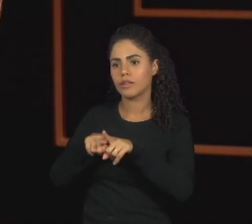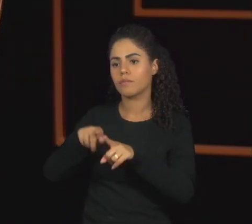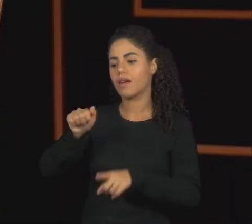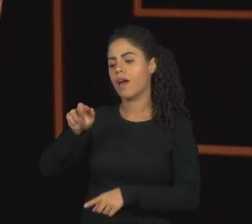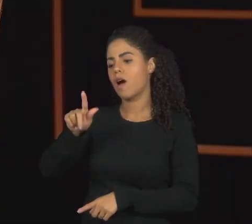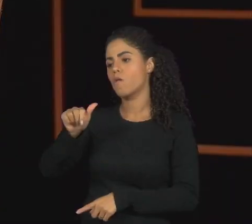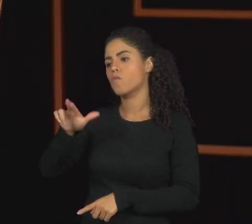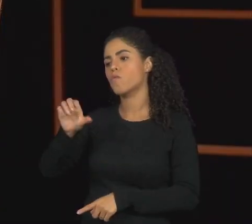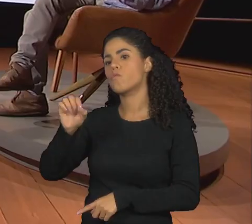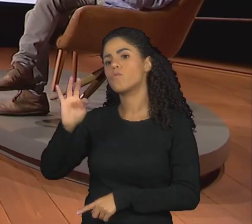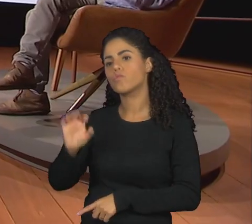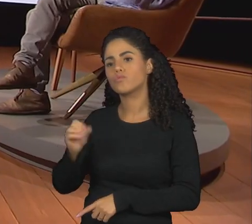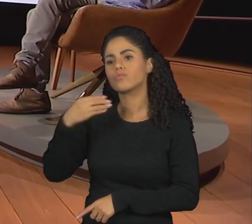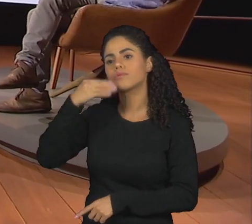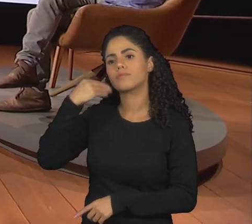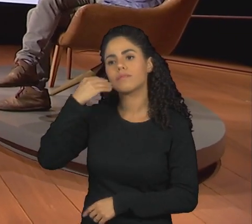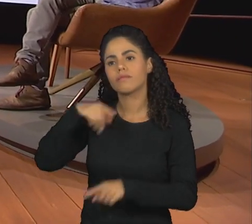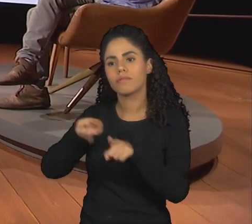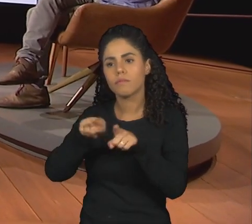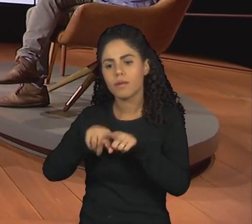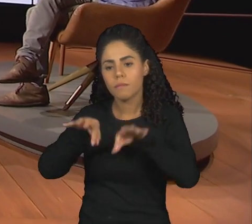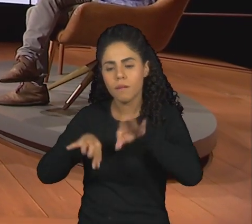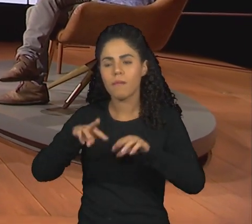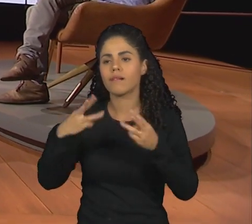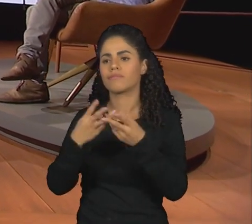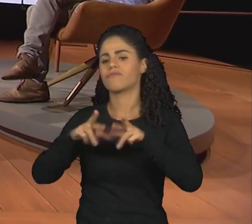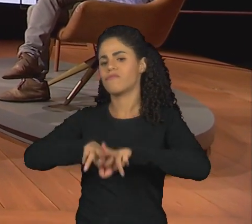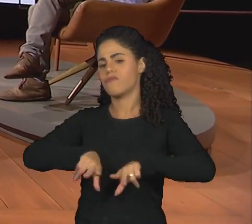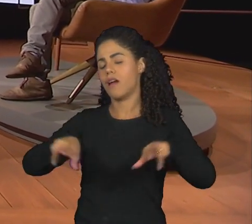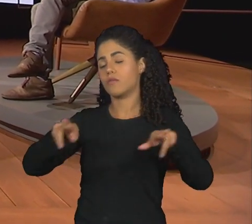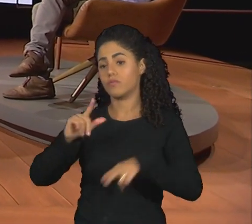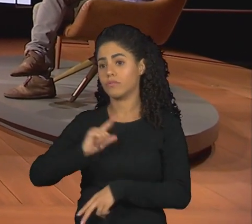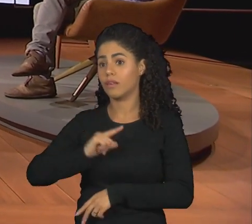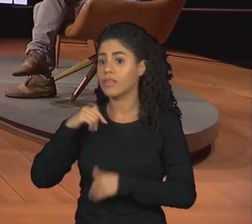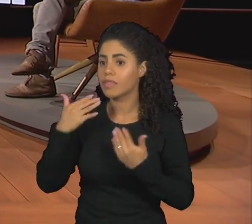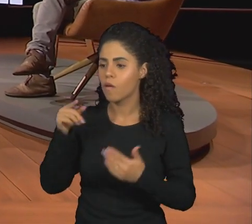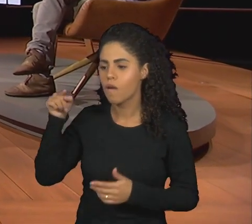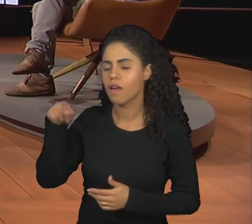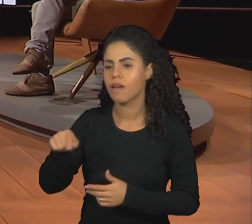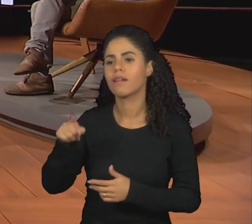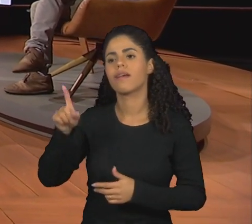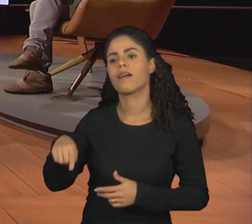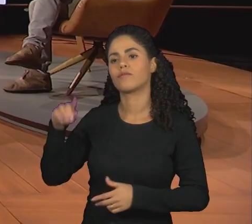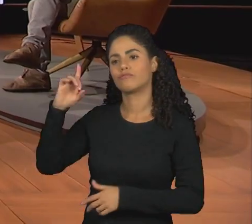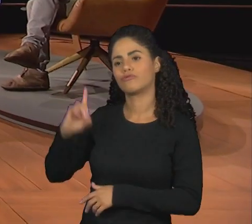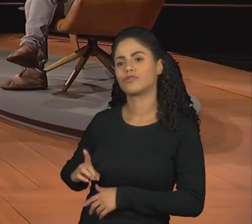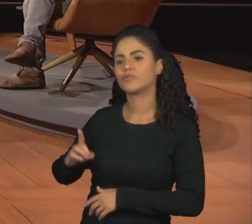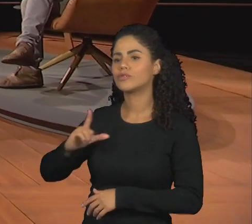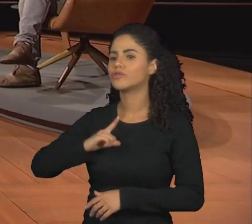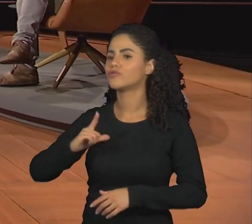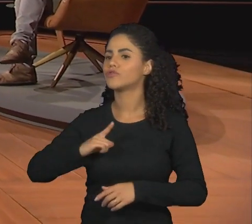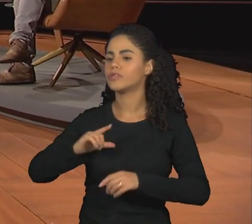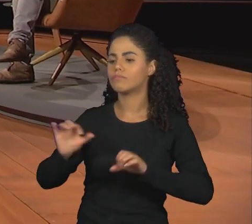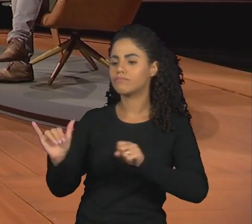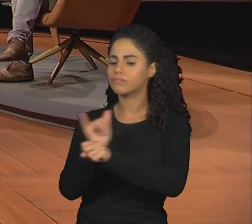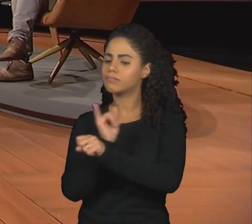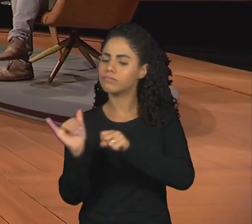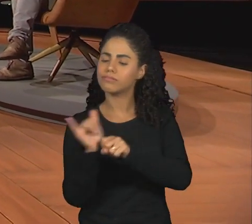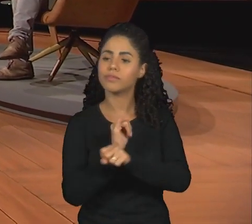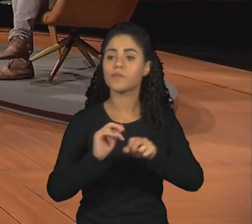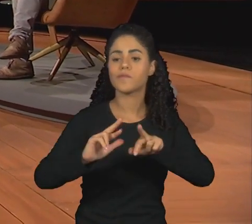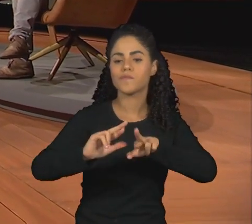Boal, toda a experiência dele no Oficina, no Arena, né? Então, era um diretor cheio de truques, de